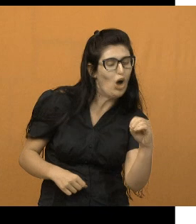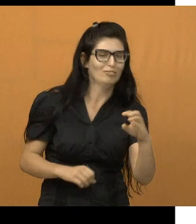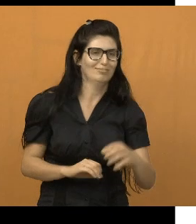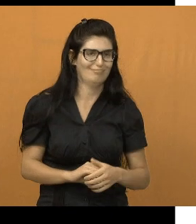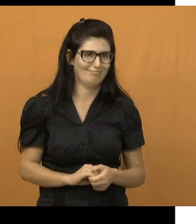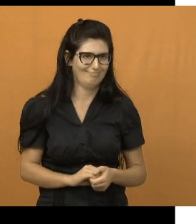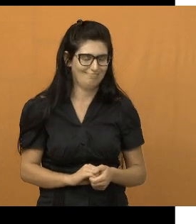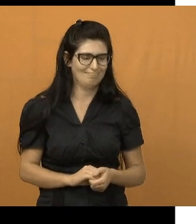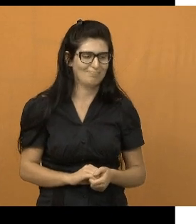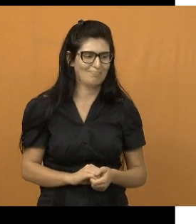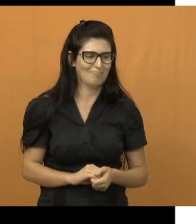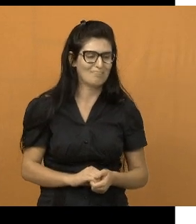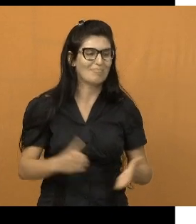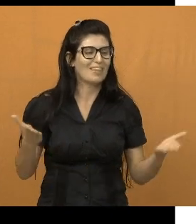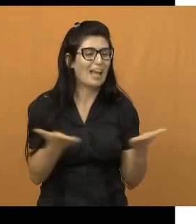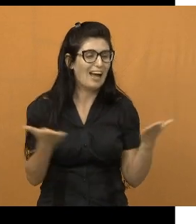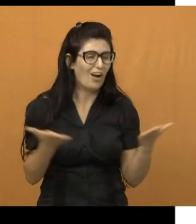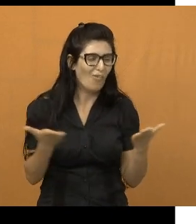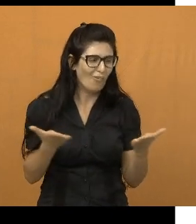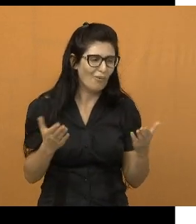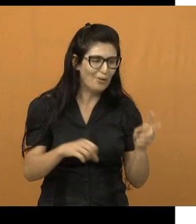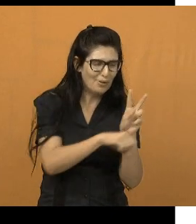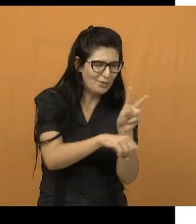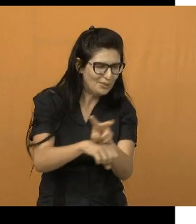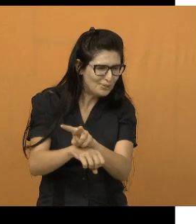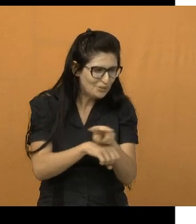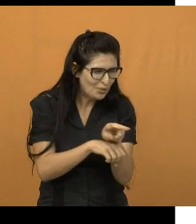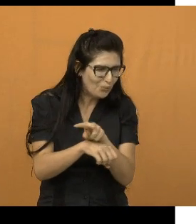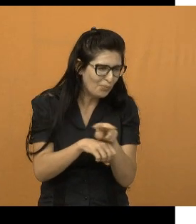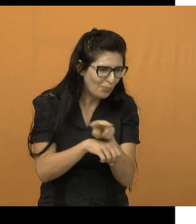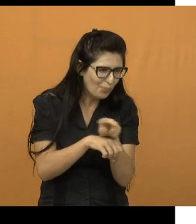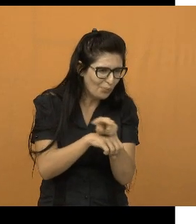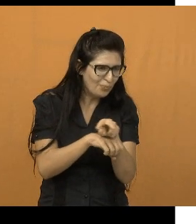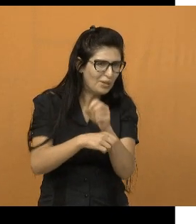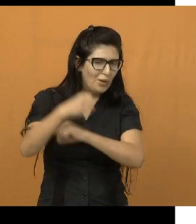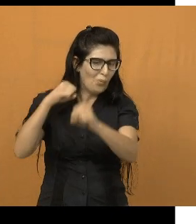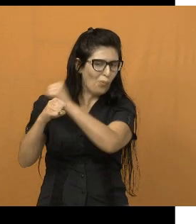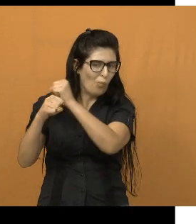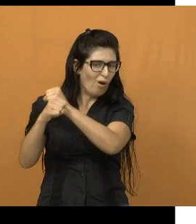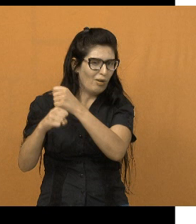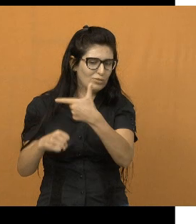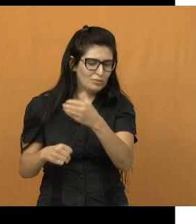Agora vamos à produção de serviços no ano de 2017.